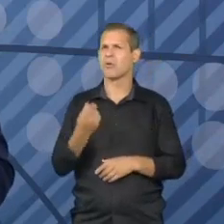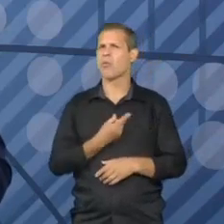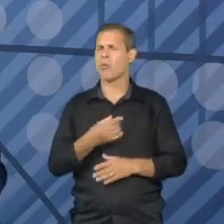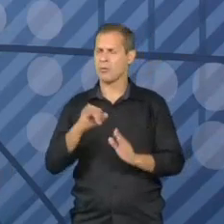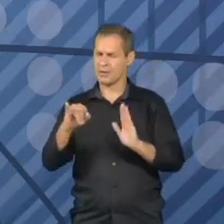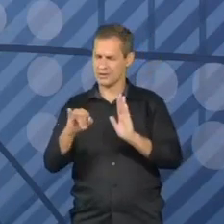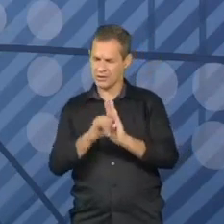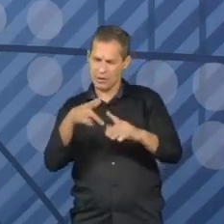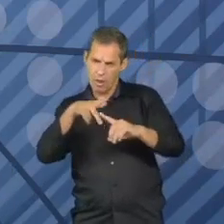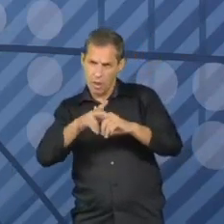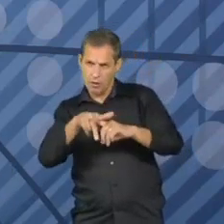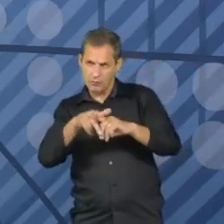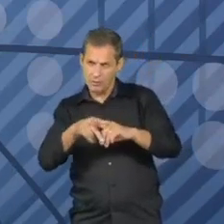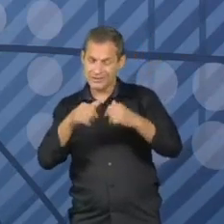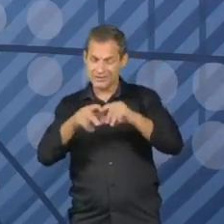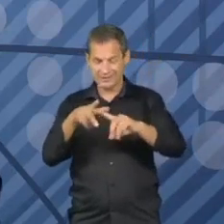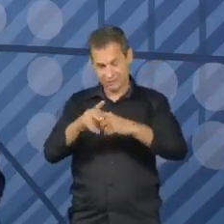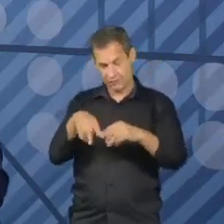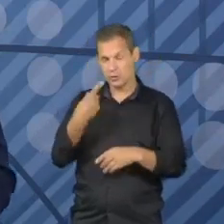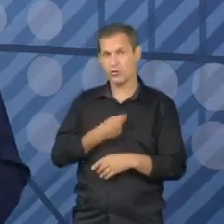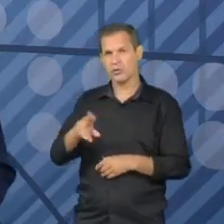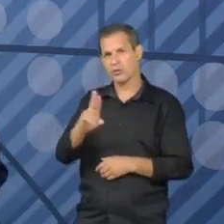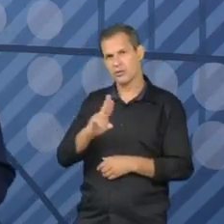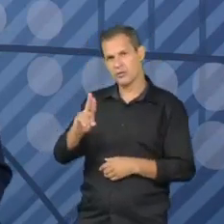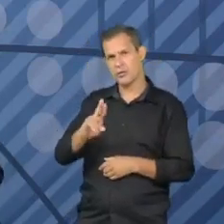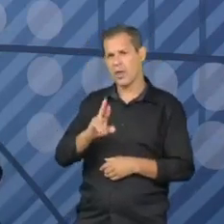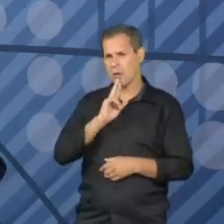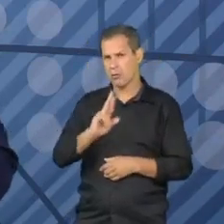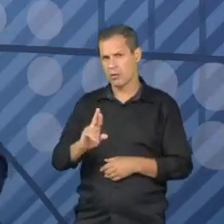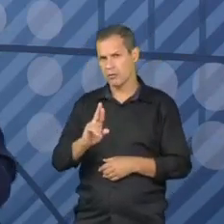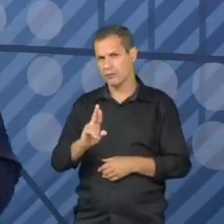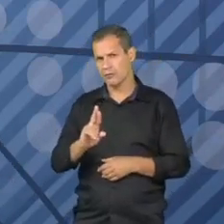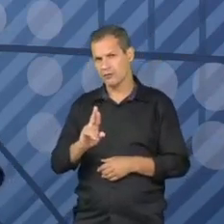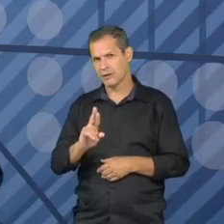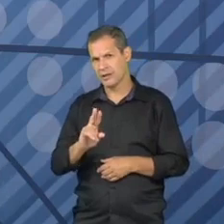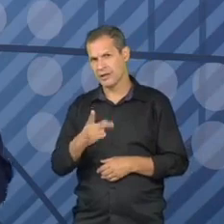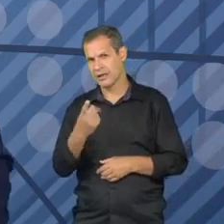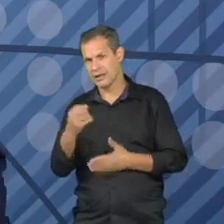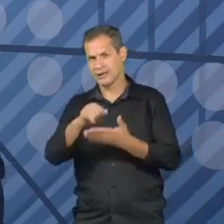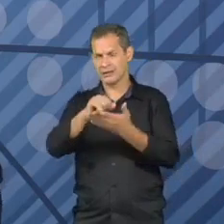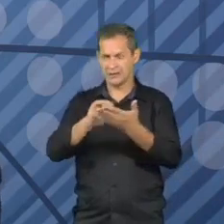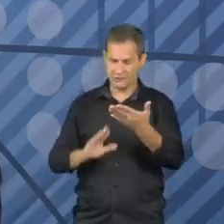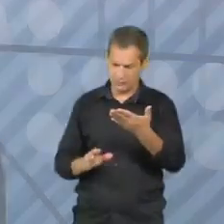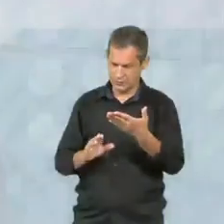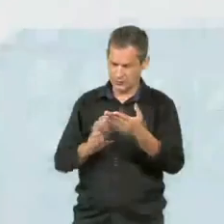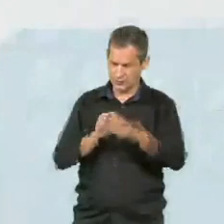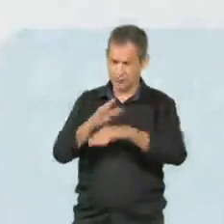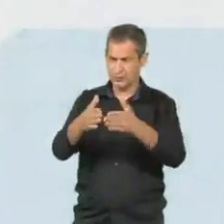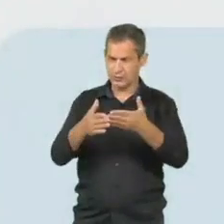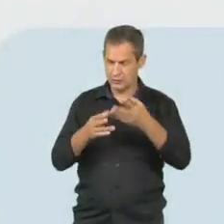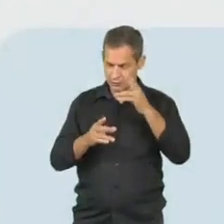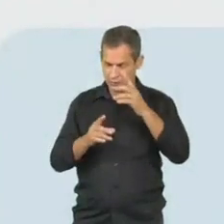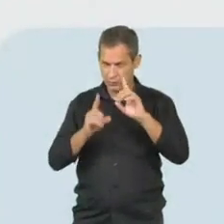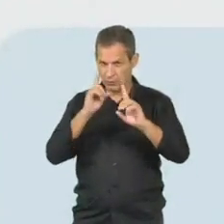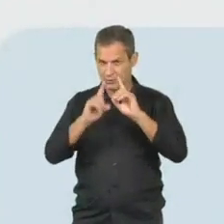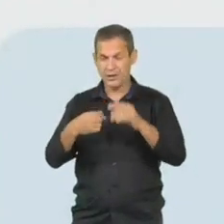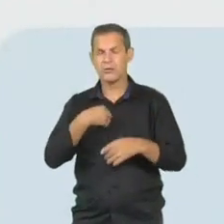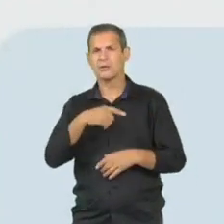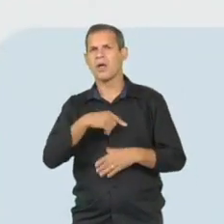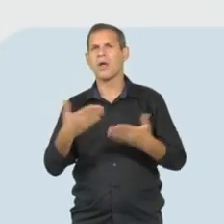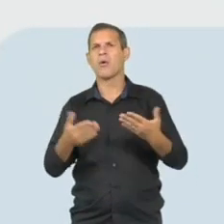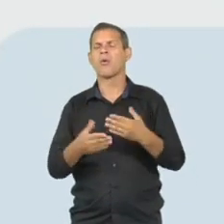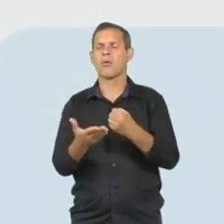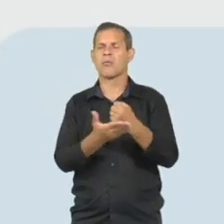descobrindo ferramentas e essas ferramentas a gente utiliza para resolver cada um dos exercícios. Vamos aos dados. Eu tenho aqui, ó,